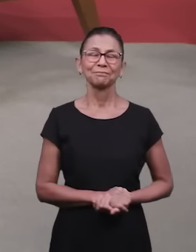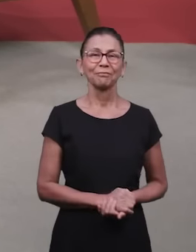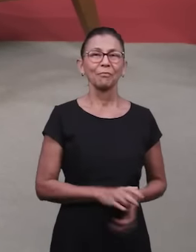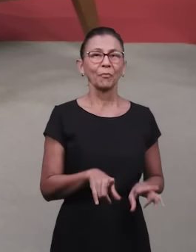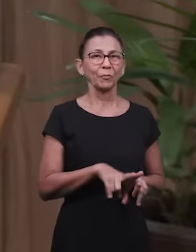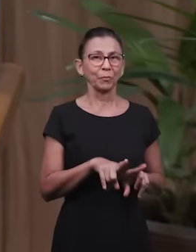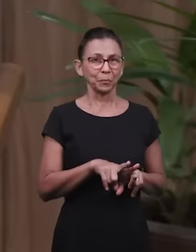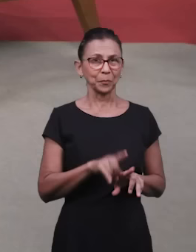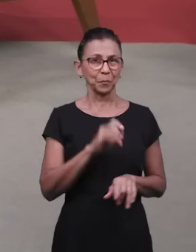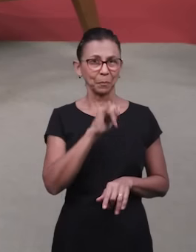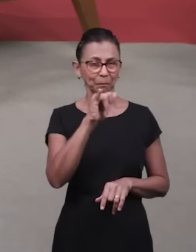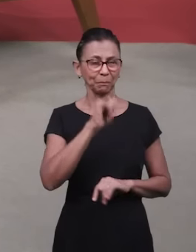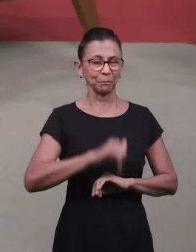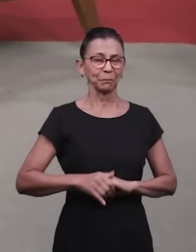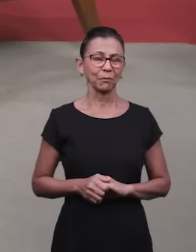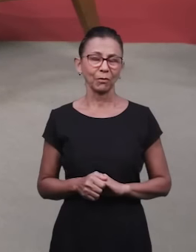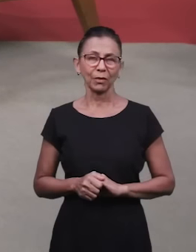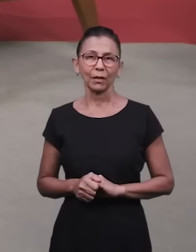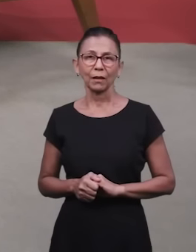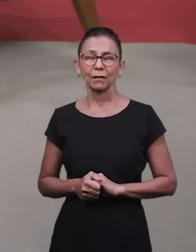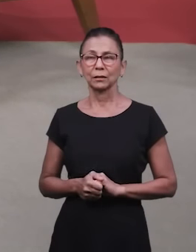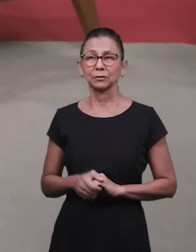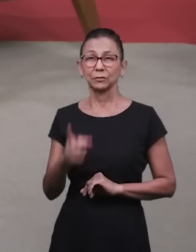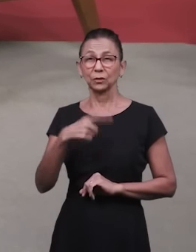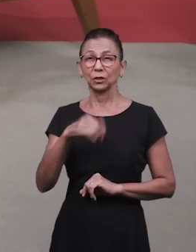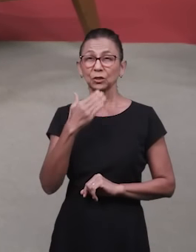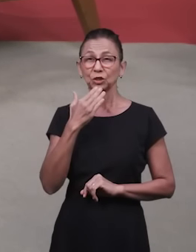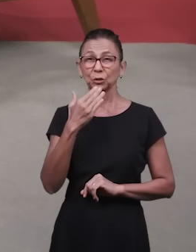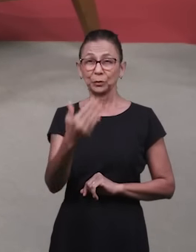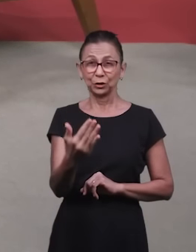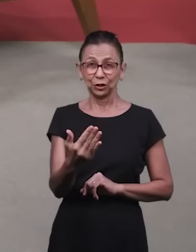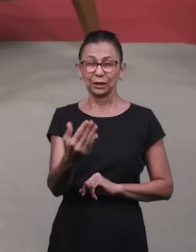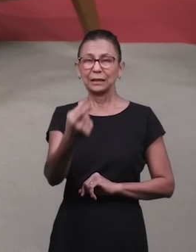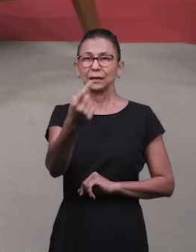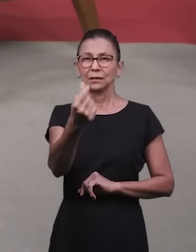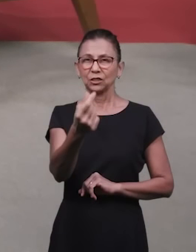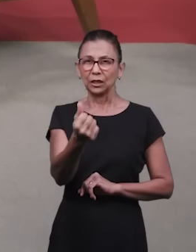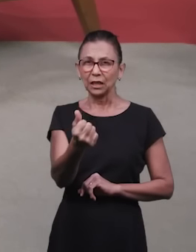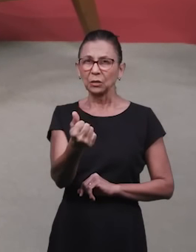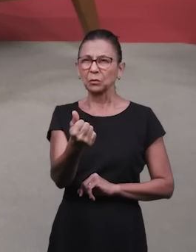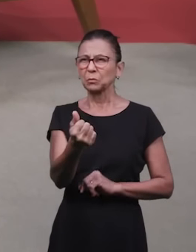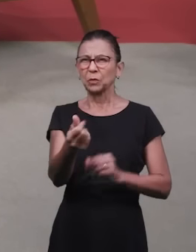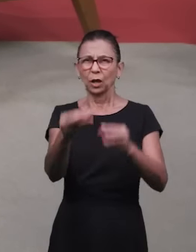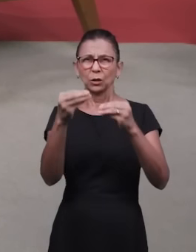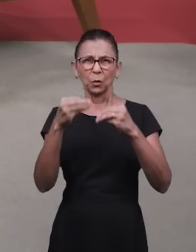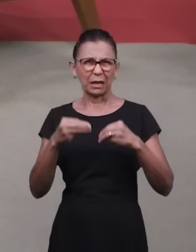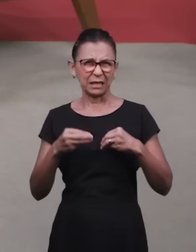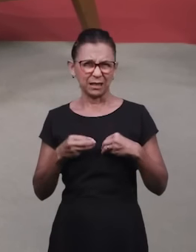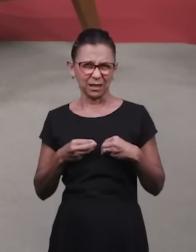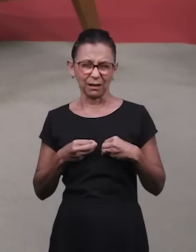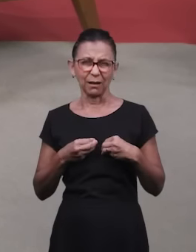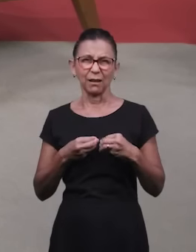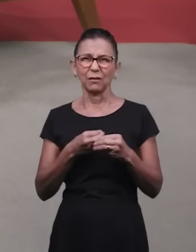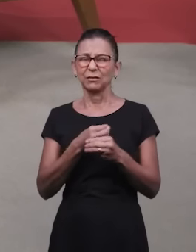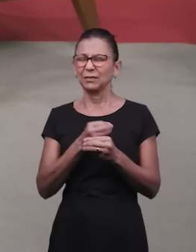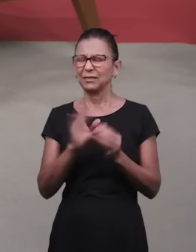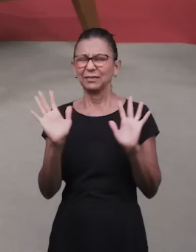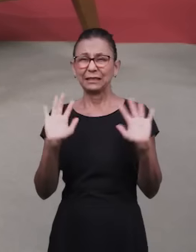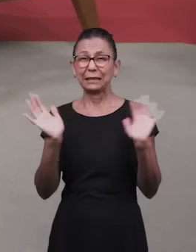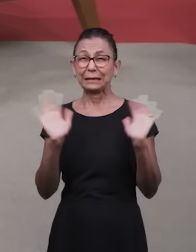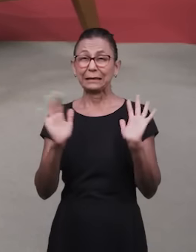ligação. E eu quero chamar a atenção para uma coisa. Nós não vamos te pedir qualquer contribuição, não vamos pedir nada. Qualquer contribuição